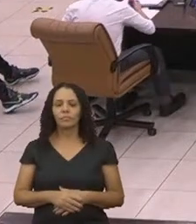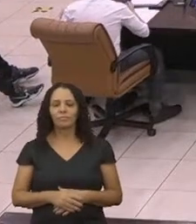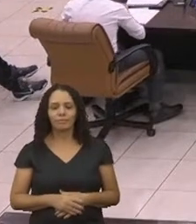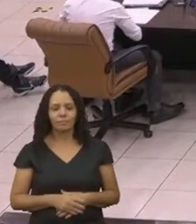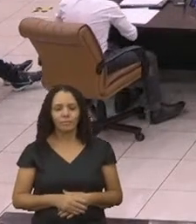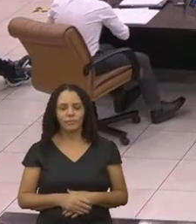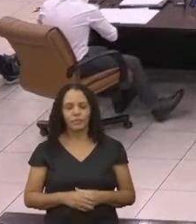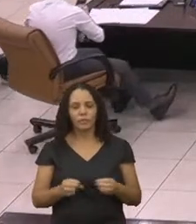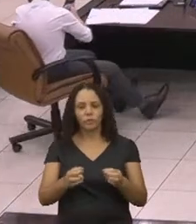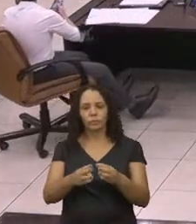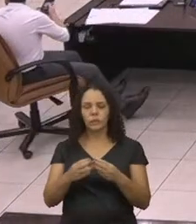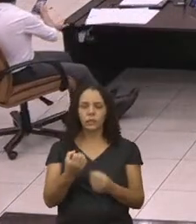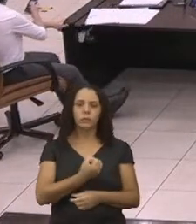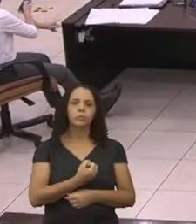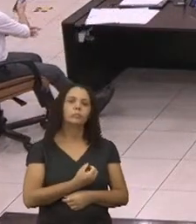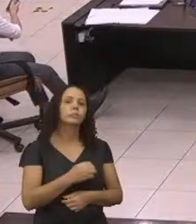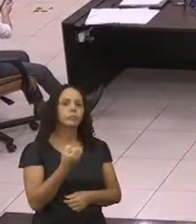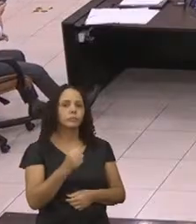Moção